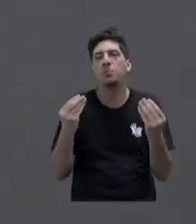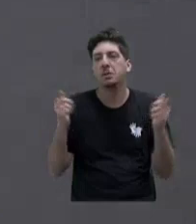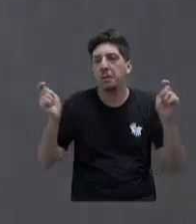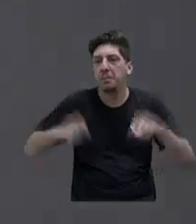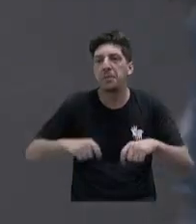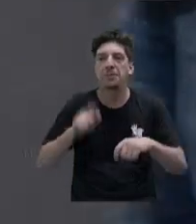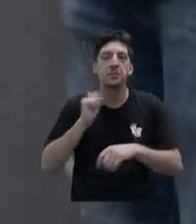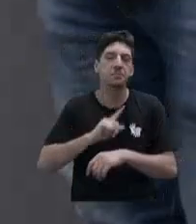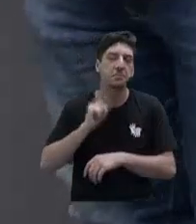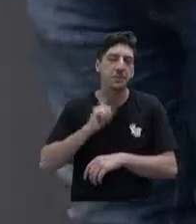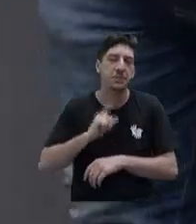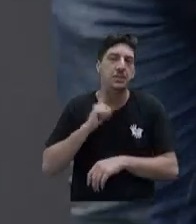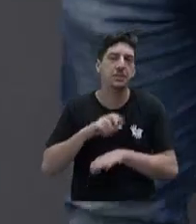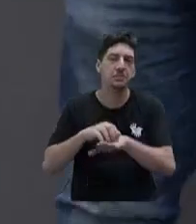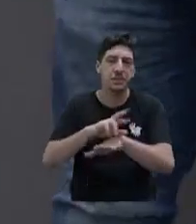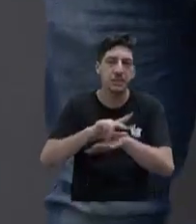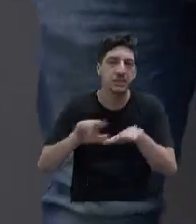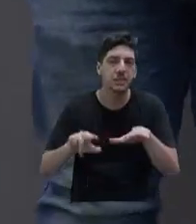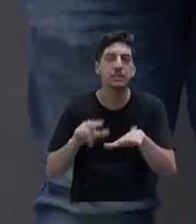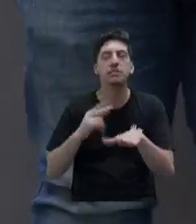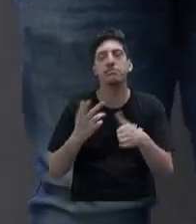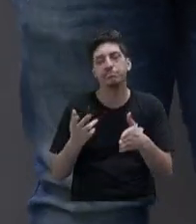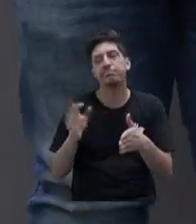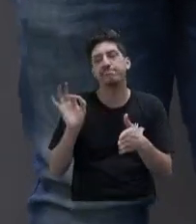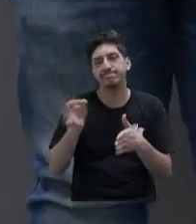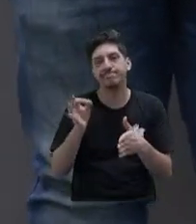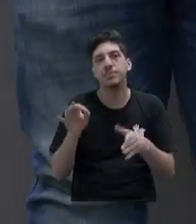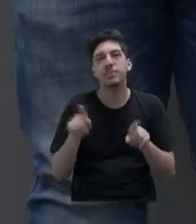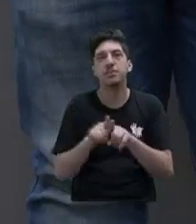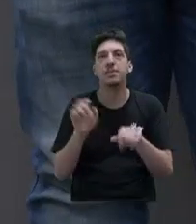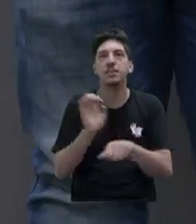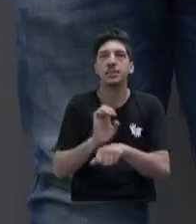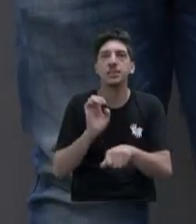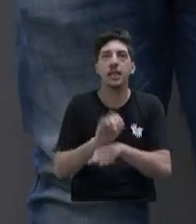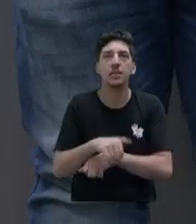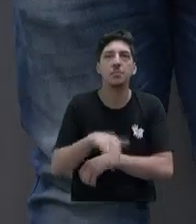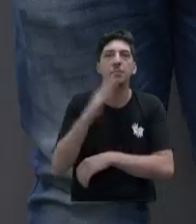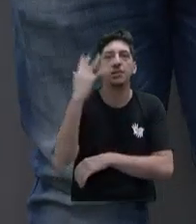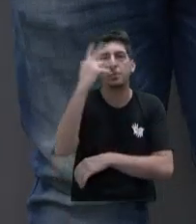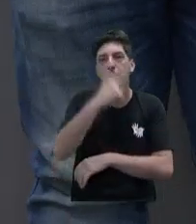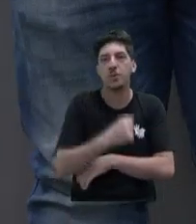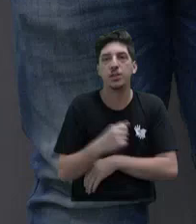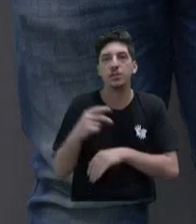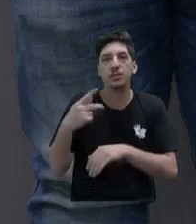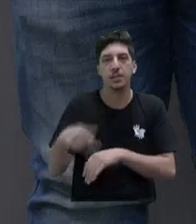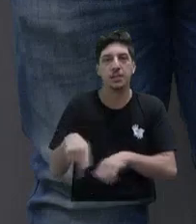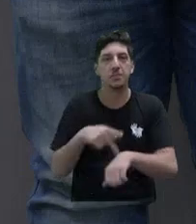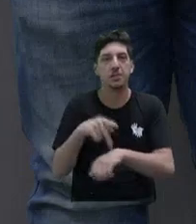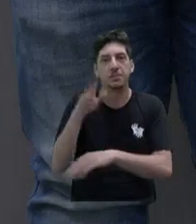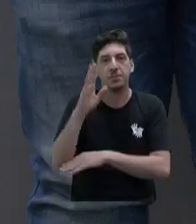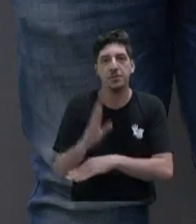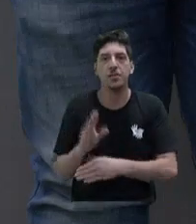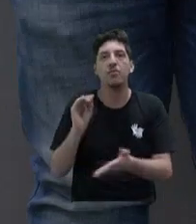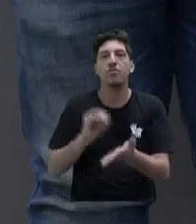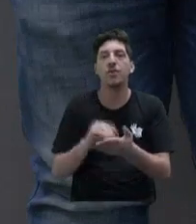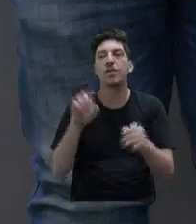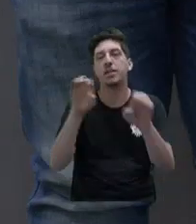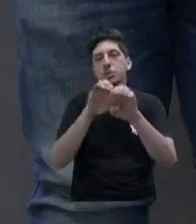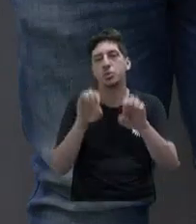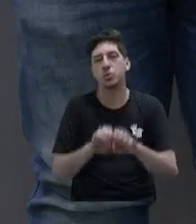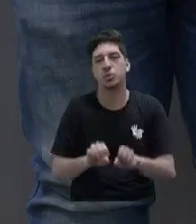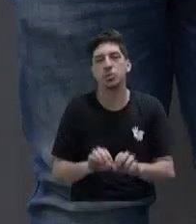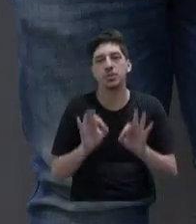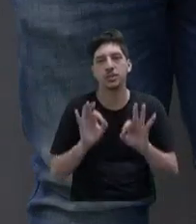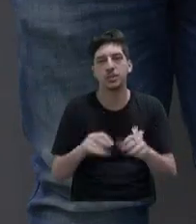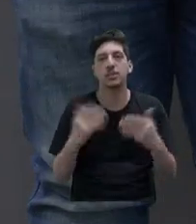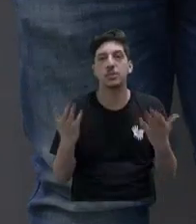tem, turístico, é muito grande, acho que um dos estados mais bonitos que o Brasil tem, e o que falta é infraestrutura. E